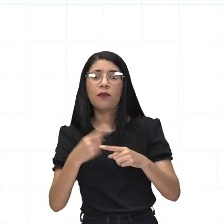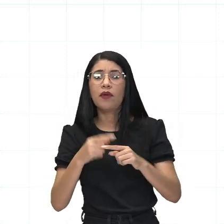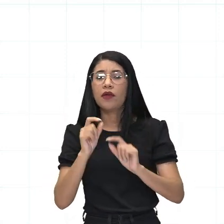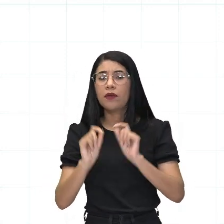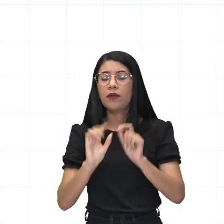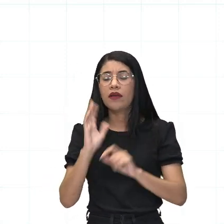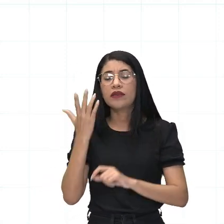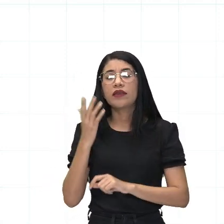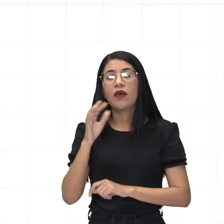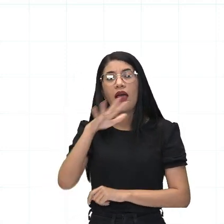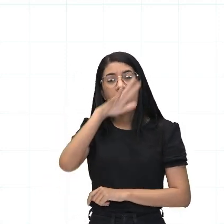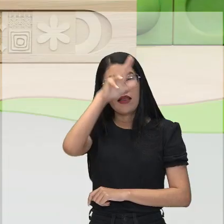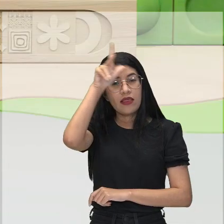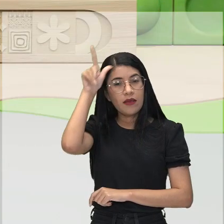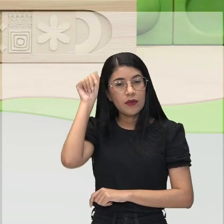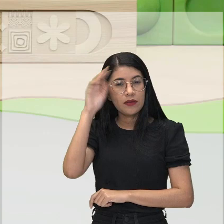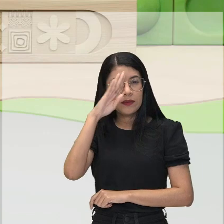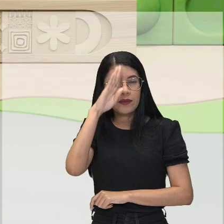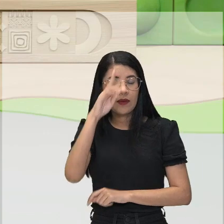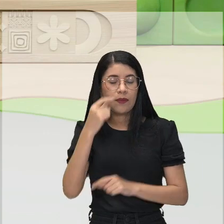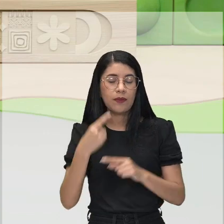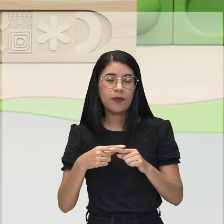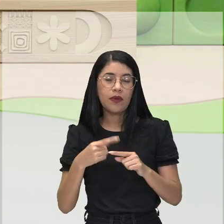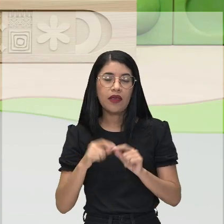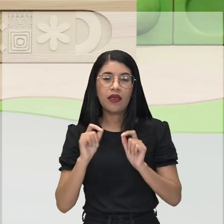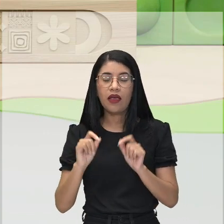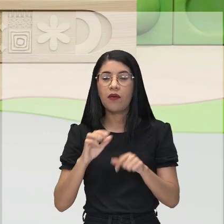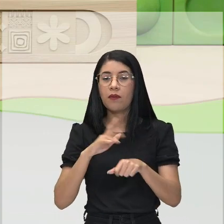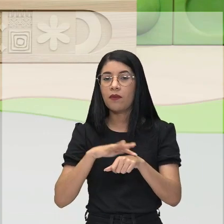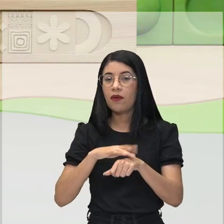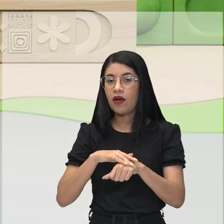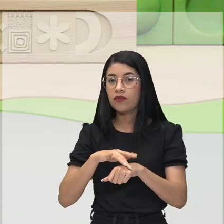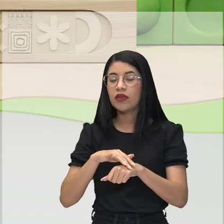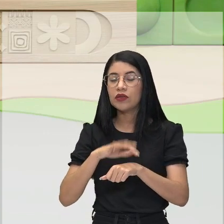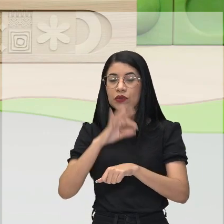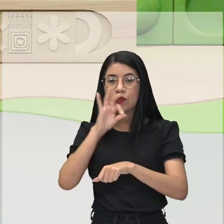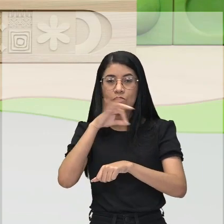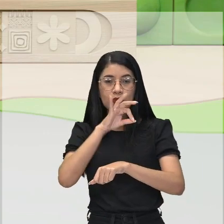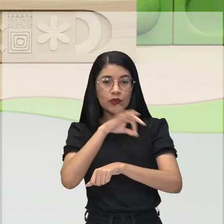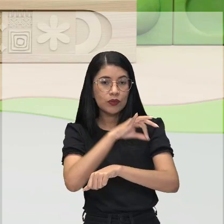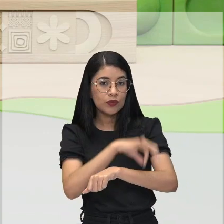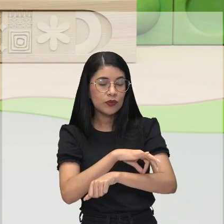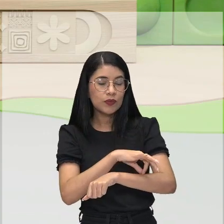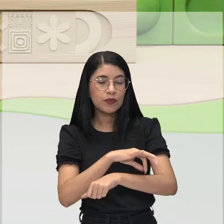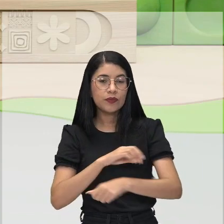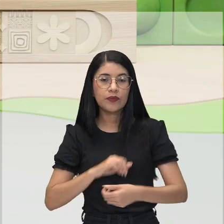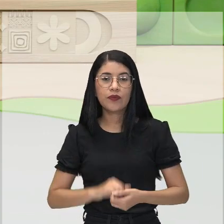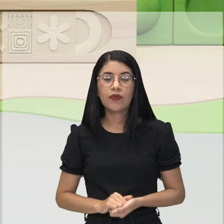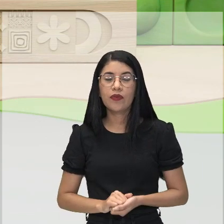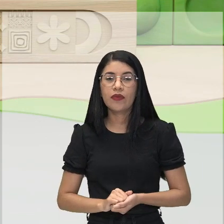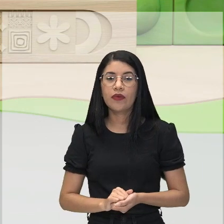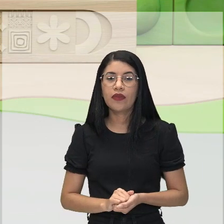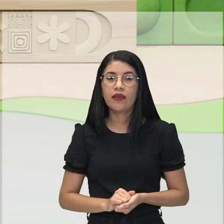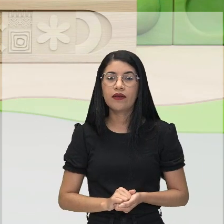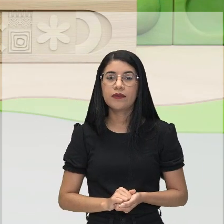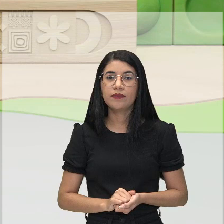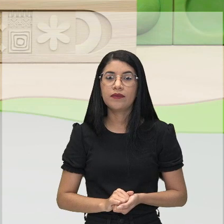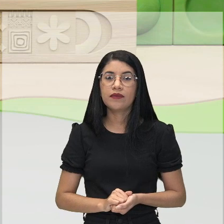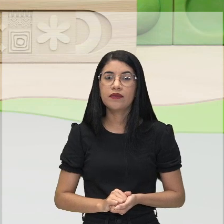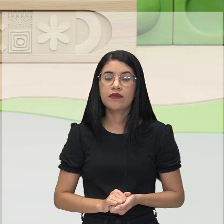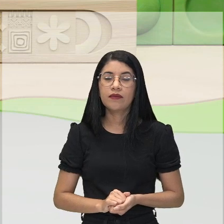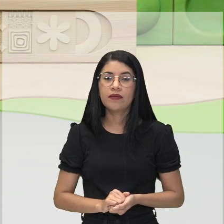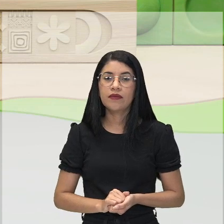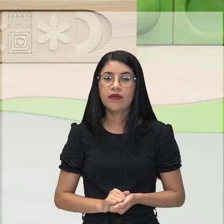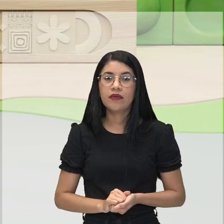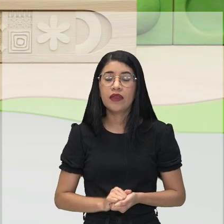na nossa região, porque é uma doença causada por um arbovírus, né? E esse arbovírus aí, por